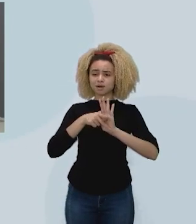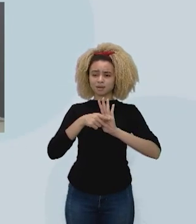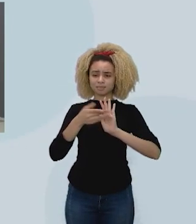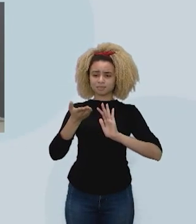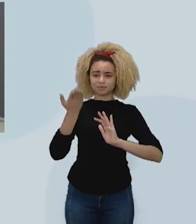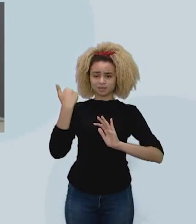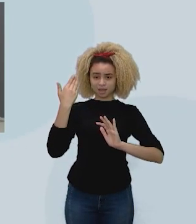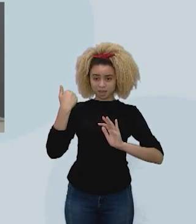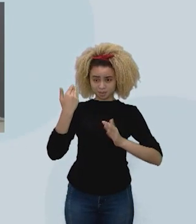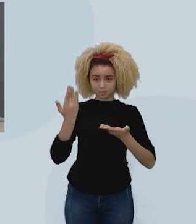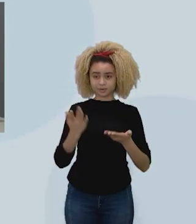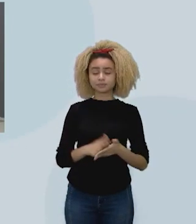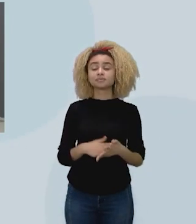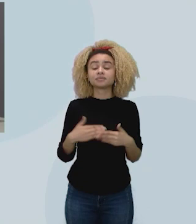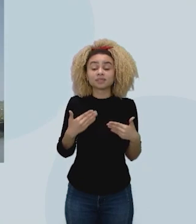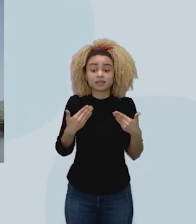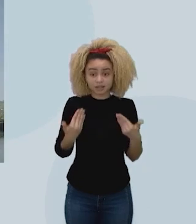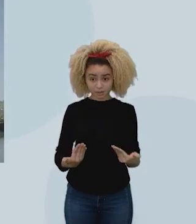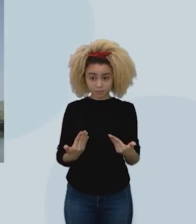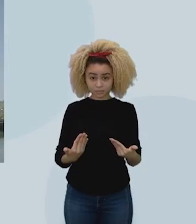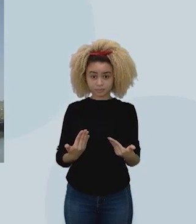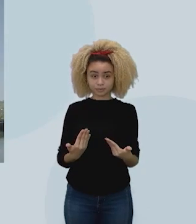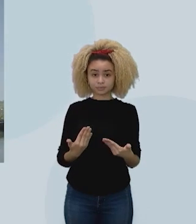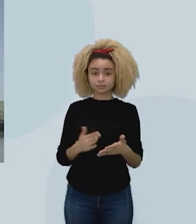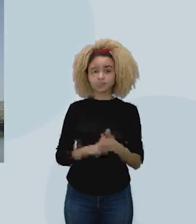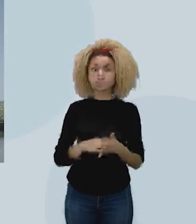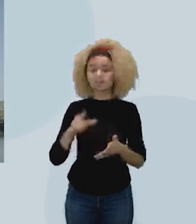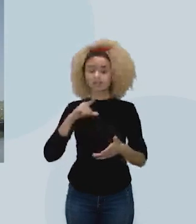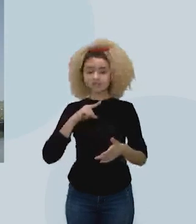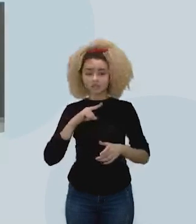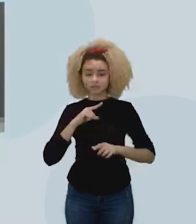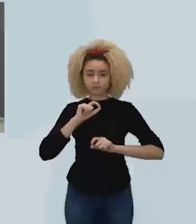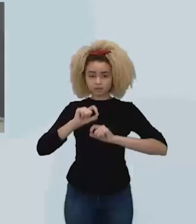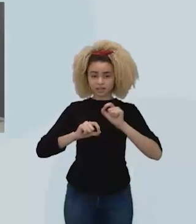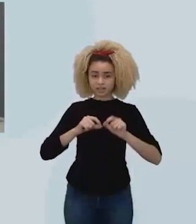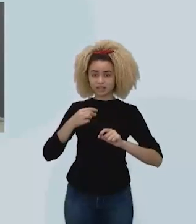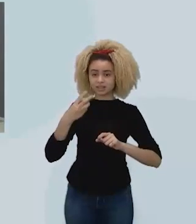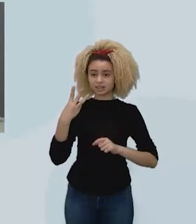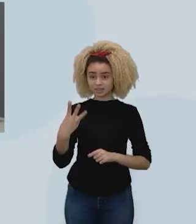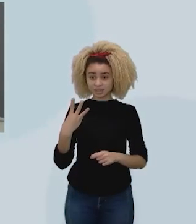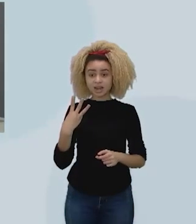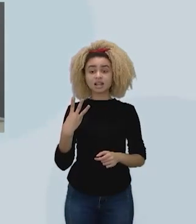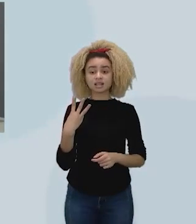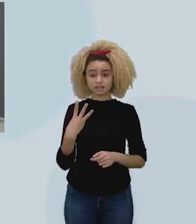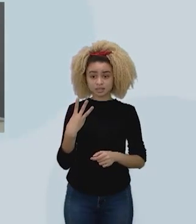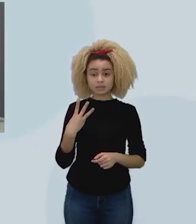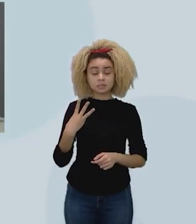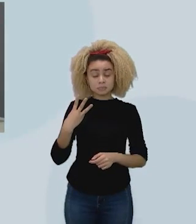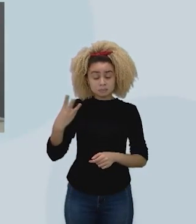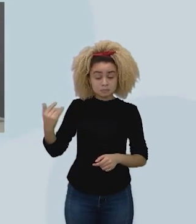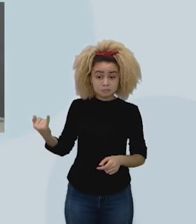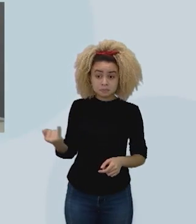design. Então, tá, houve aí 3, né, grandes e